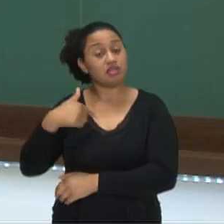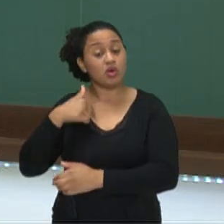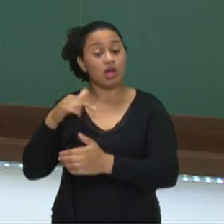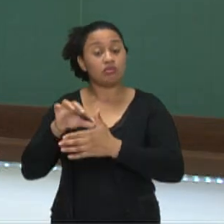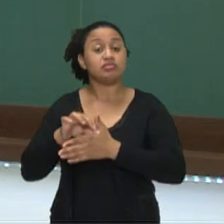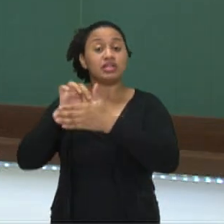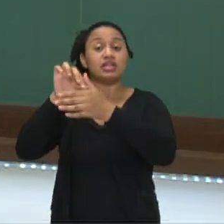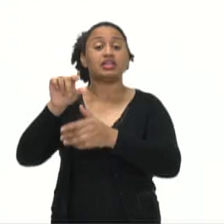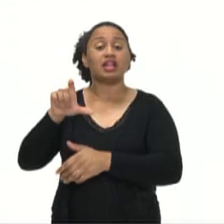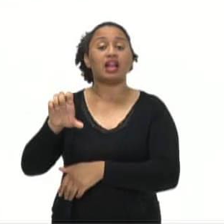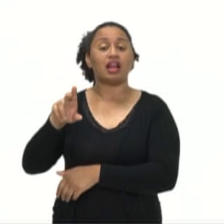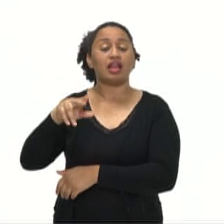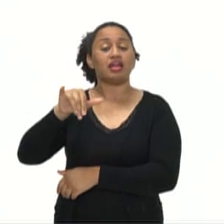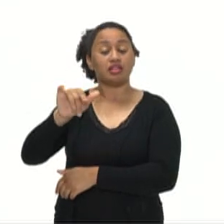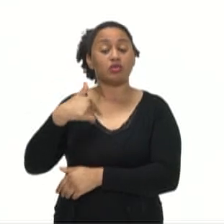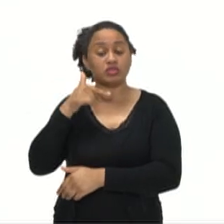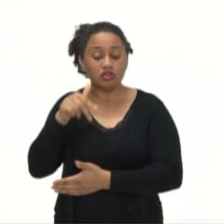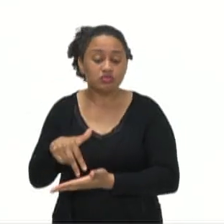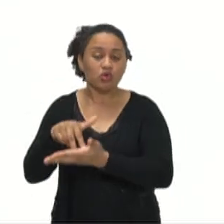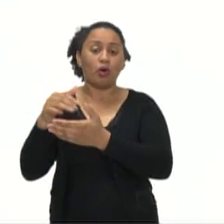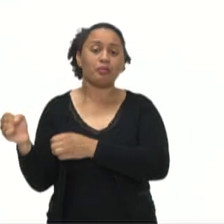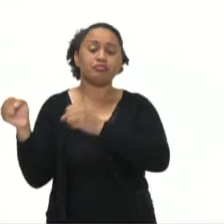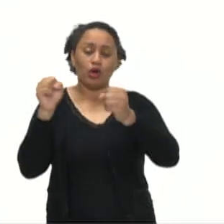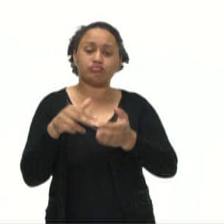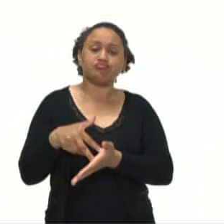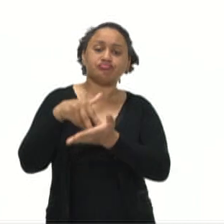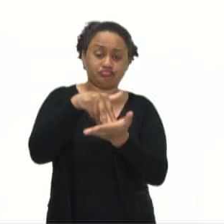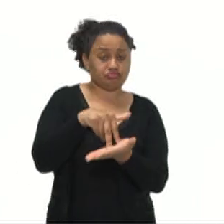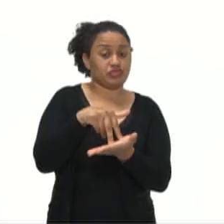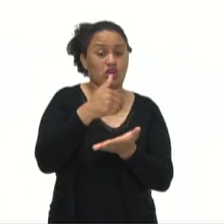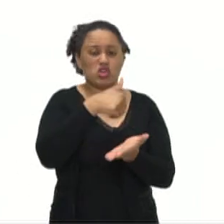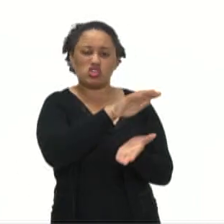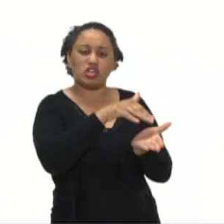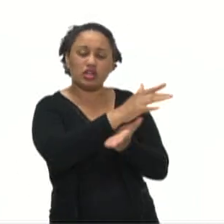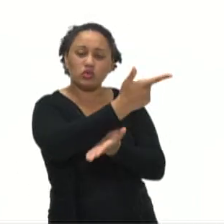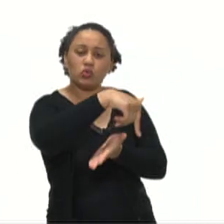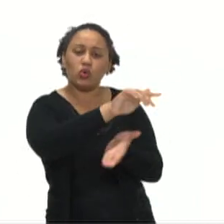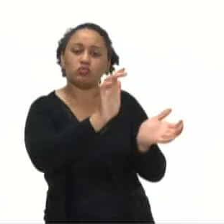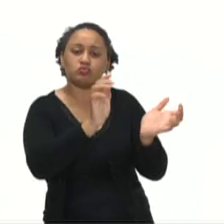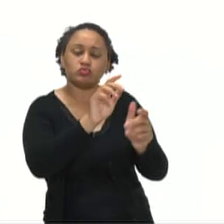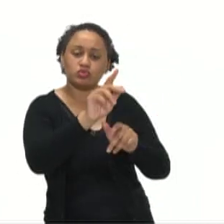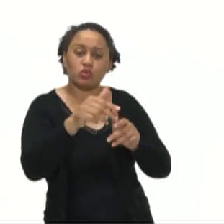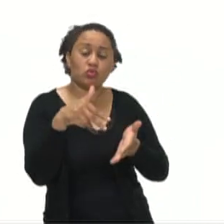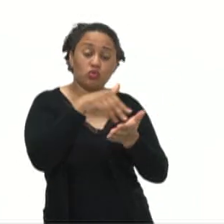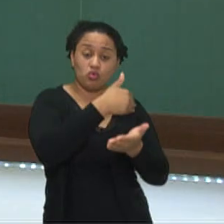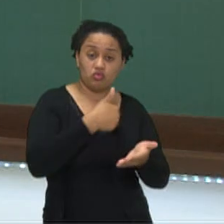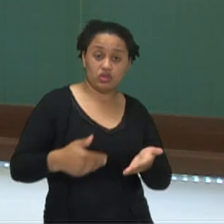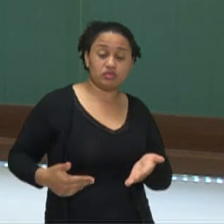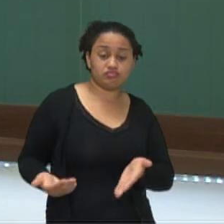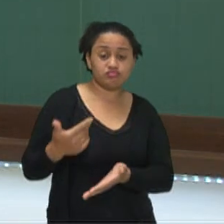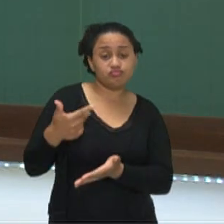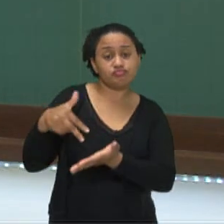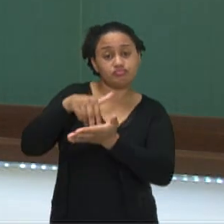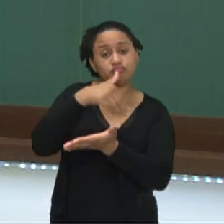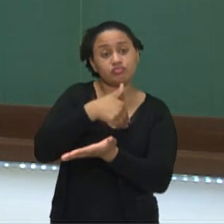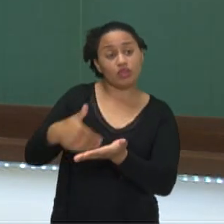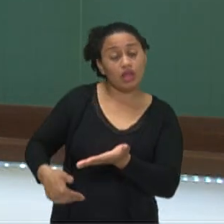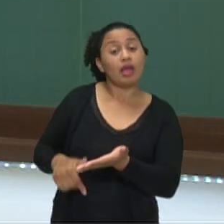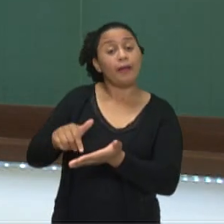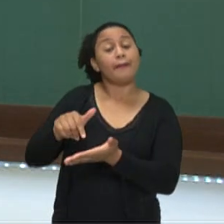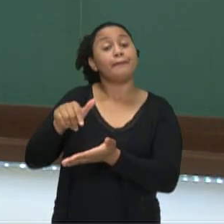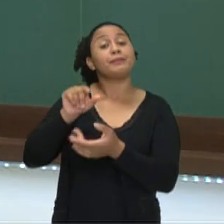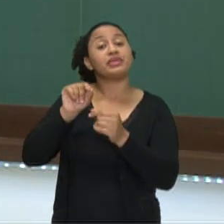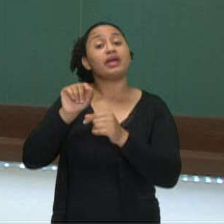o poder à força, tirando o governo provisório dos mencheviques e da Duma. Imediatamente, a Rússia passou a ser um